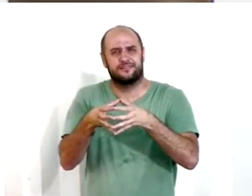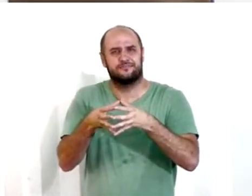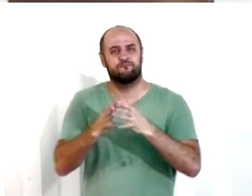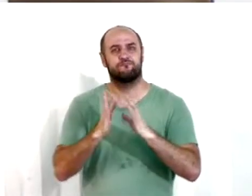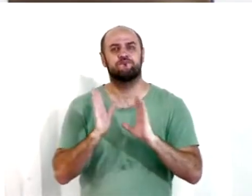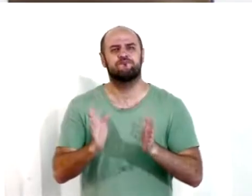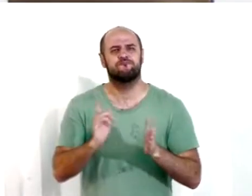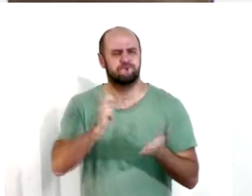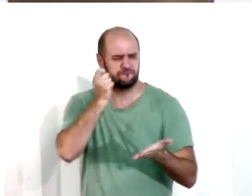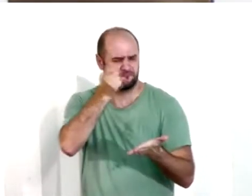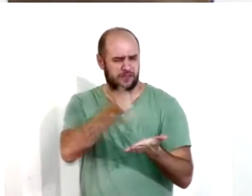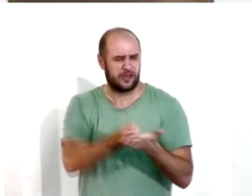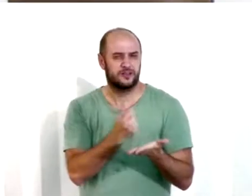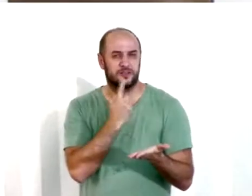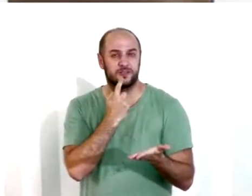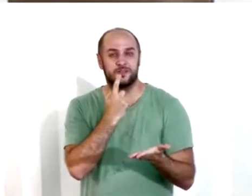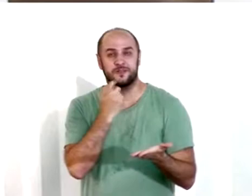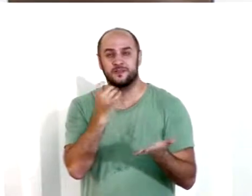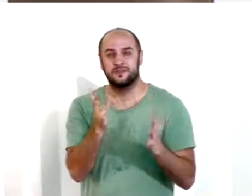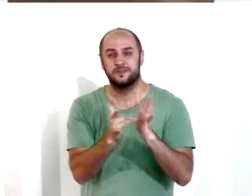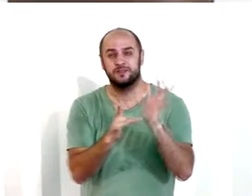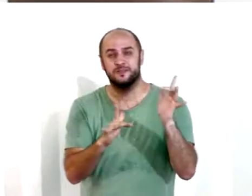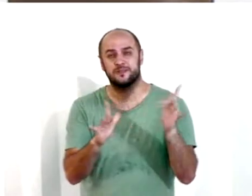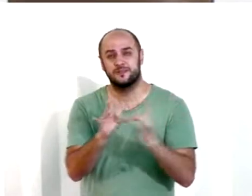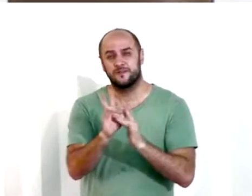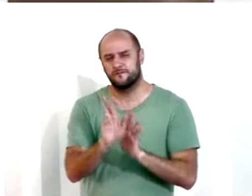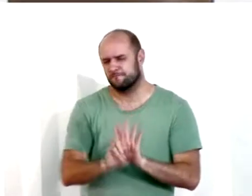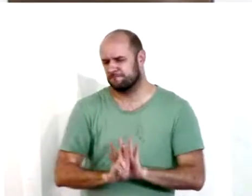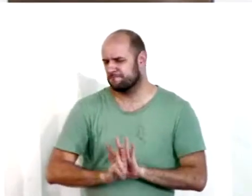de Cristo para representar